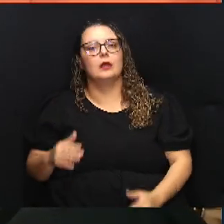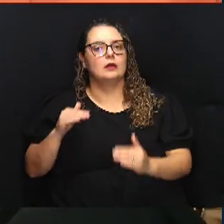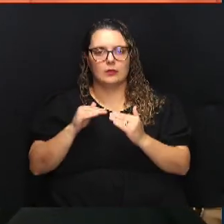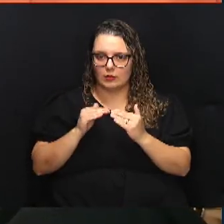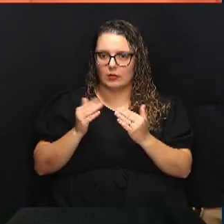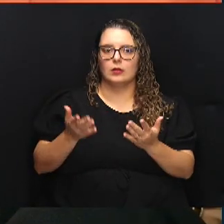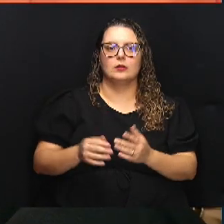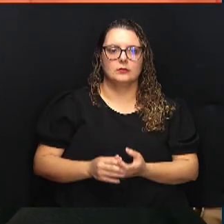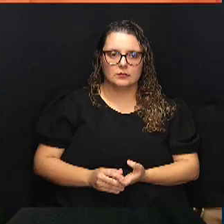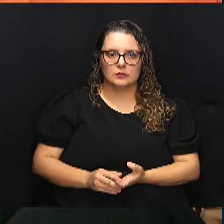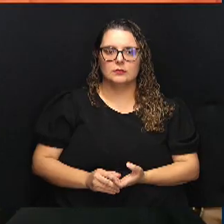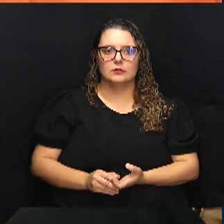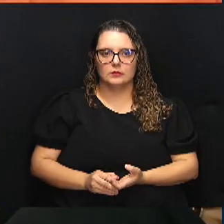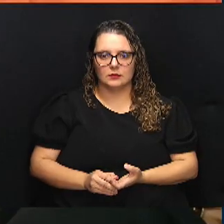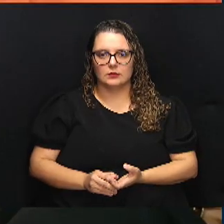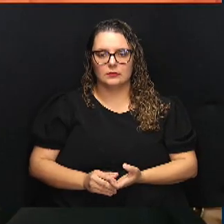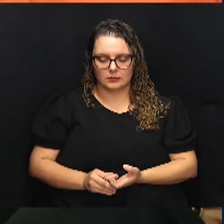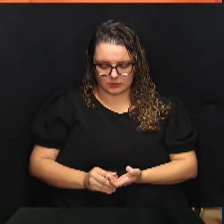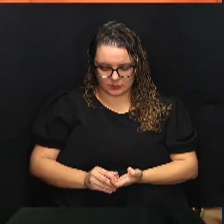Aham.